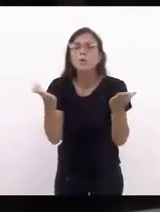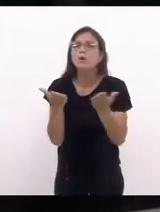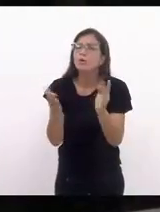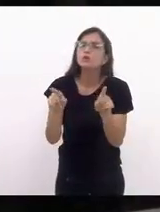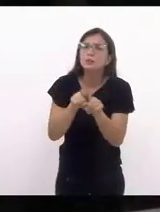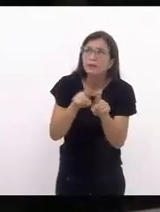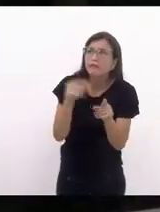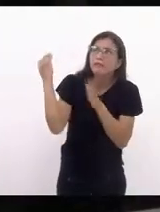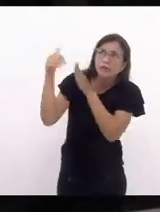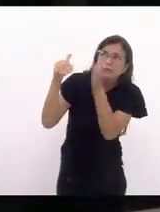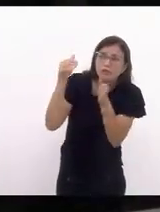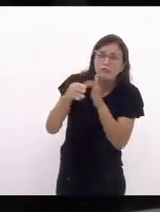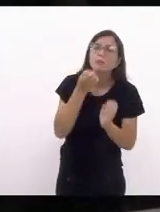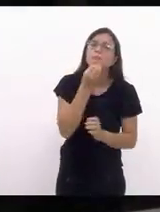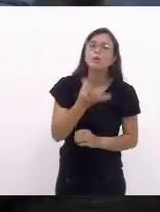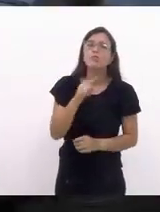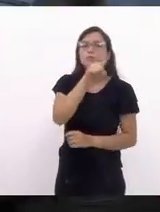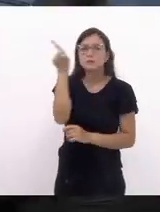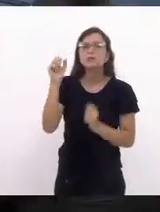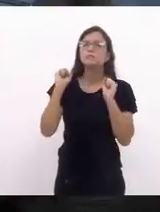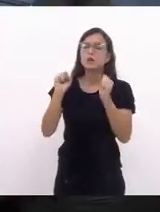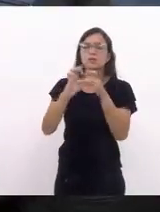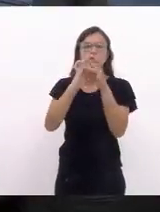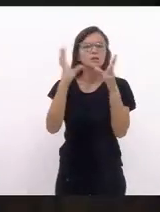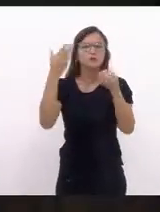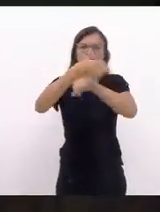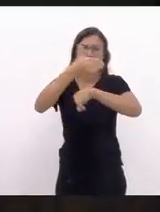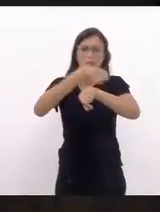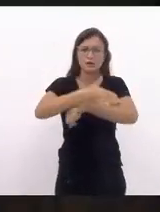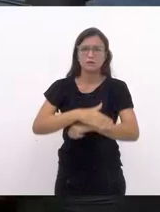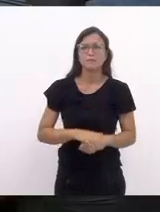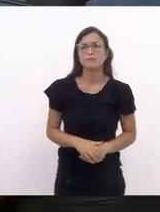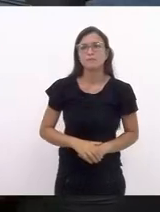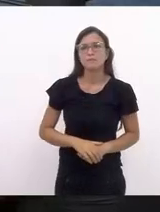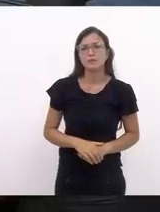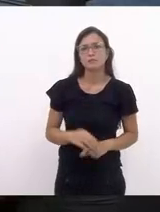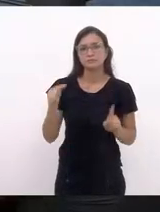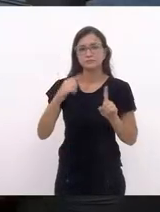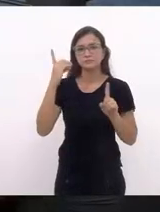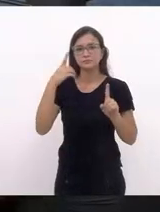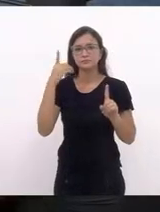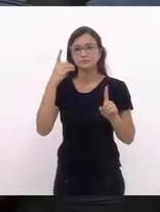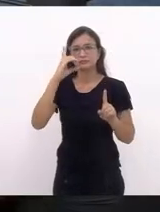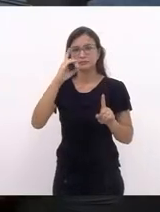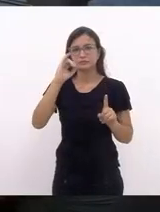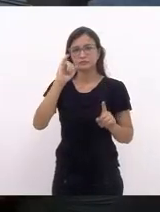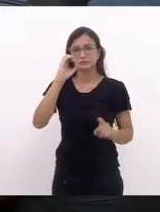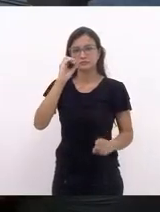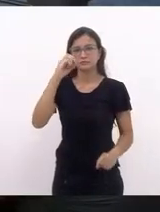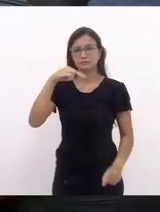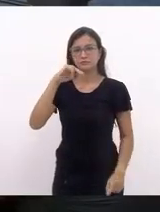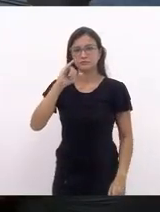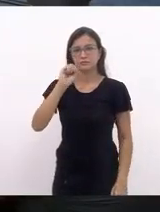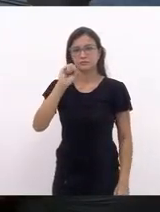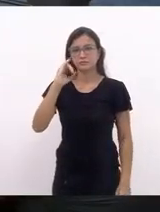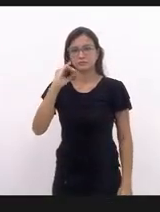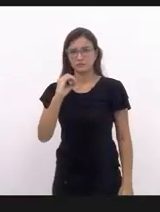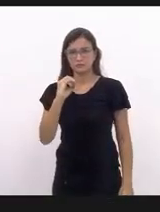parte da casa obrigado prima com a palavra Deputado Dionísio o presidente do presidente